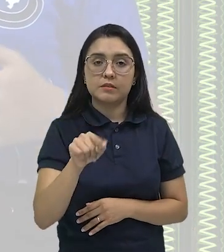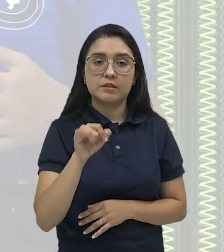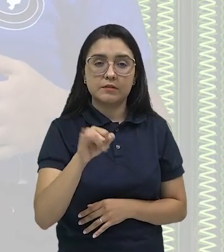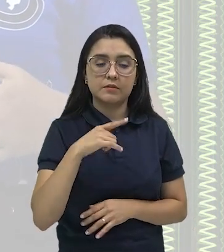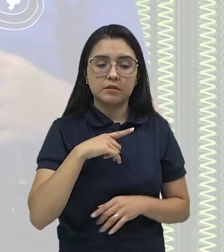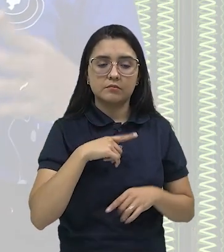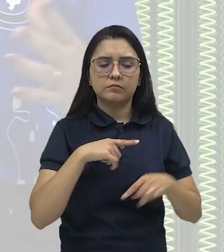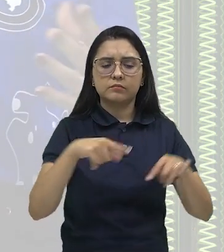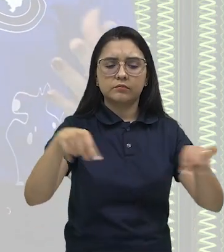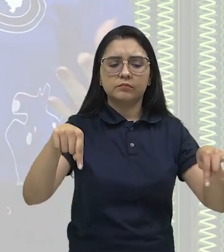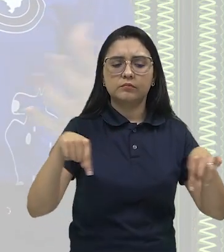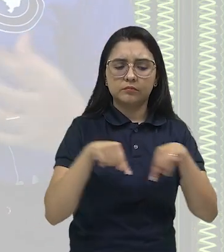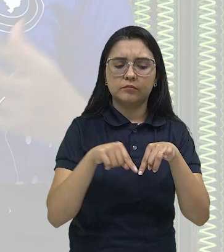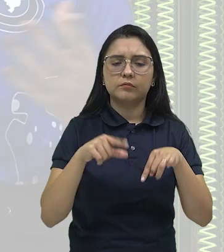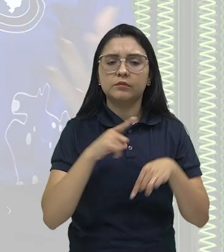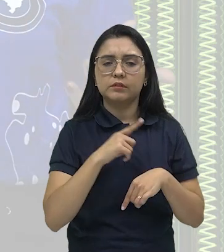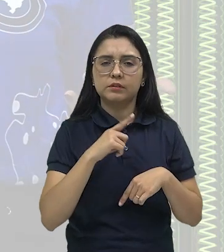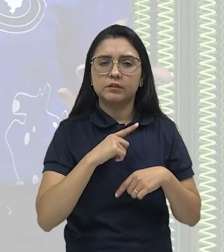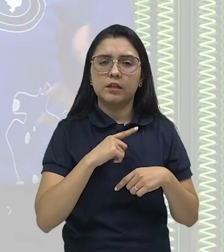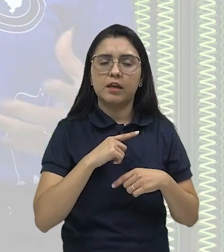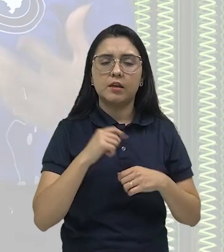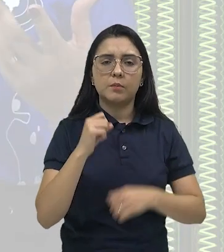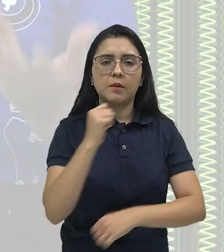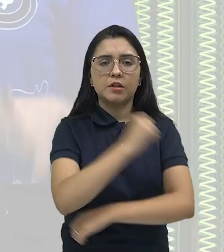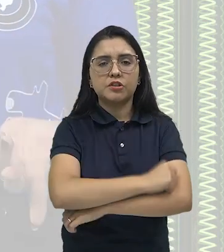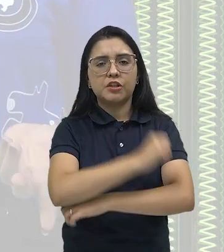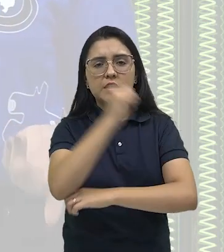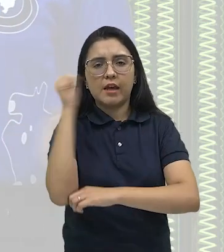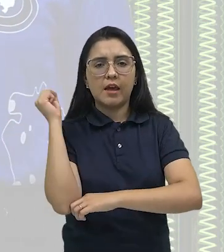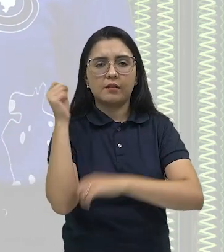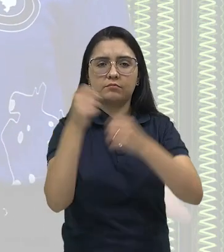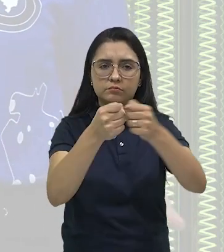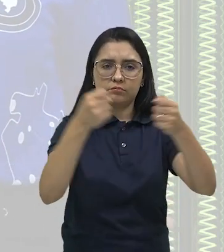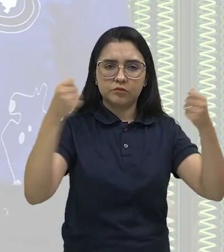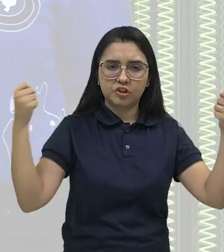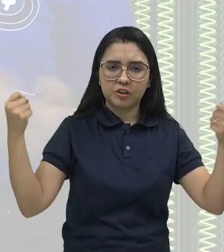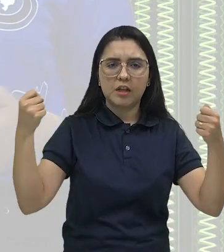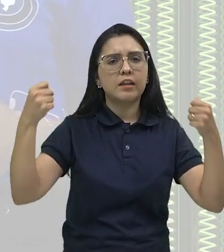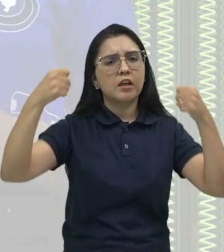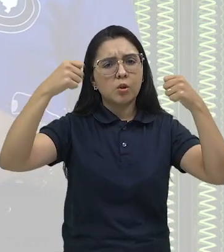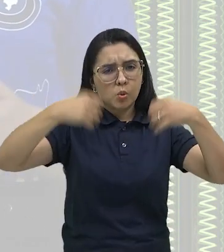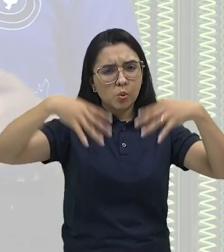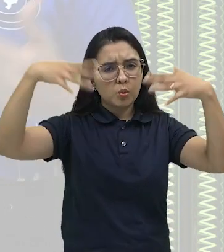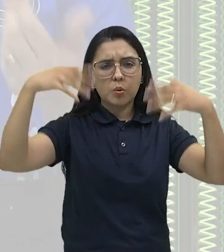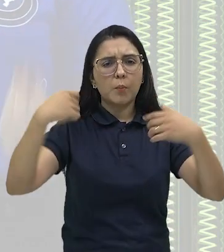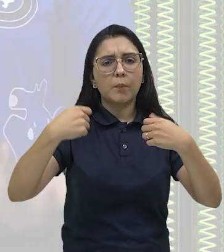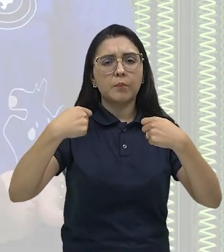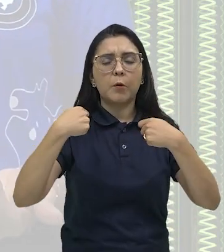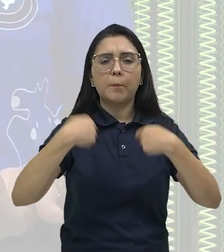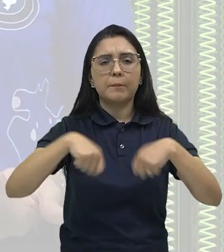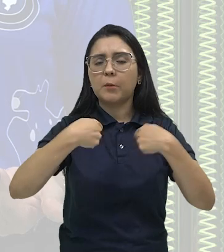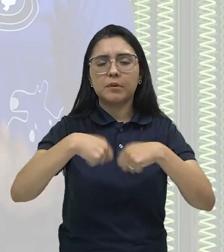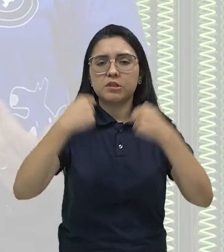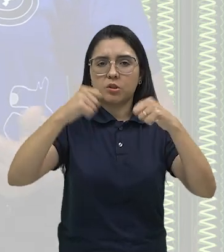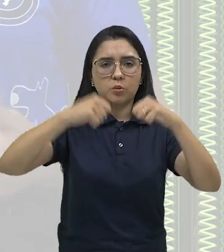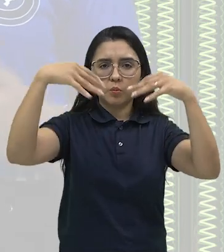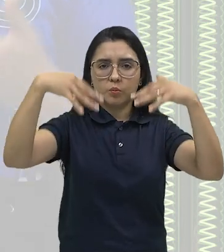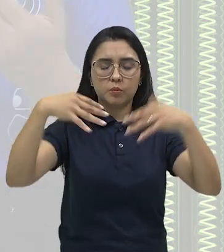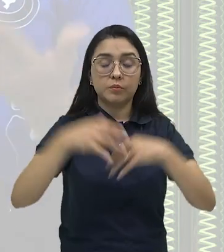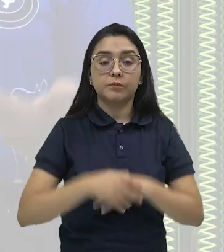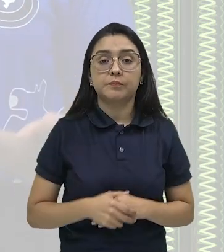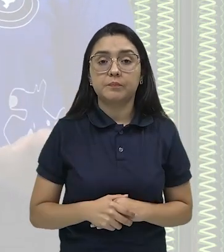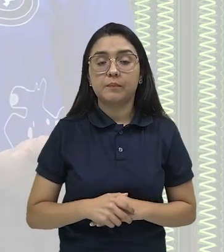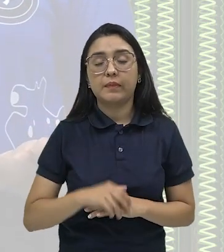cômodo e ele está iluminado por uma janela, com a luz do sol, você não tem tanta necessidade de ligar essa lâmpada. E